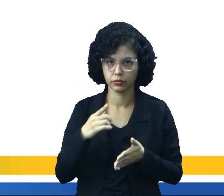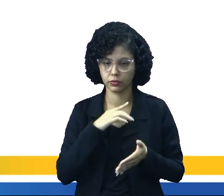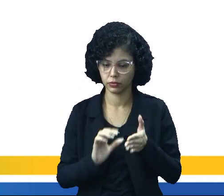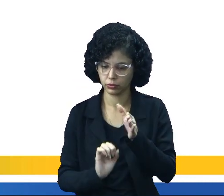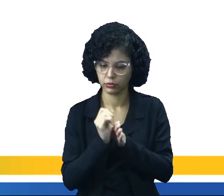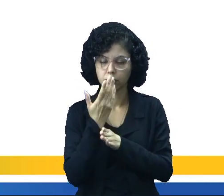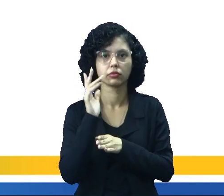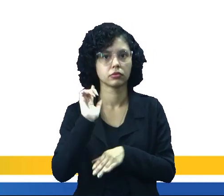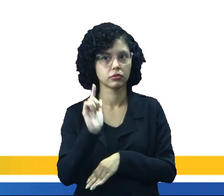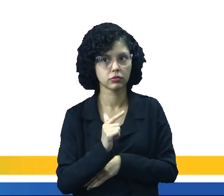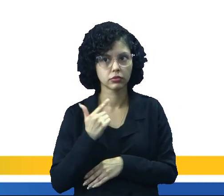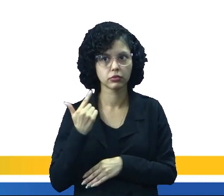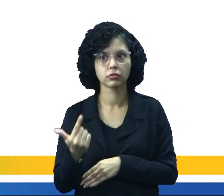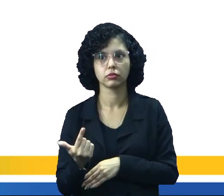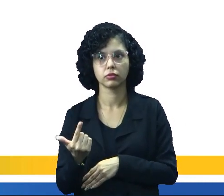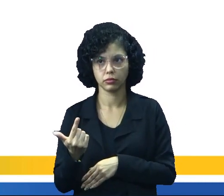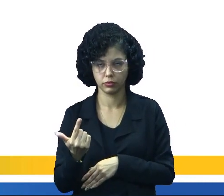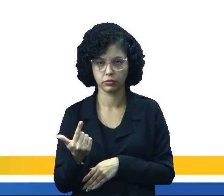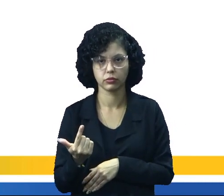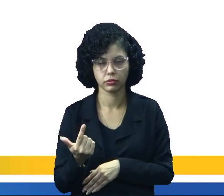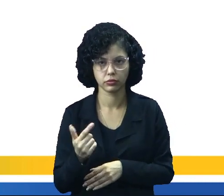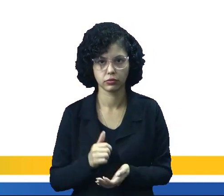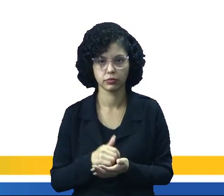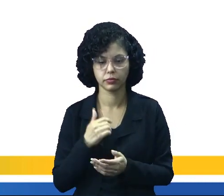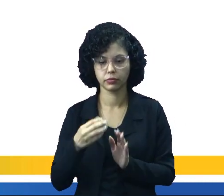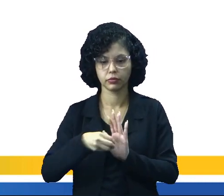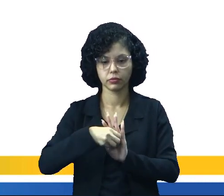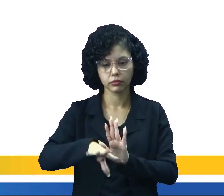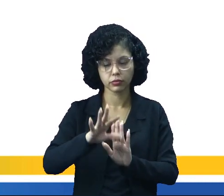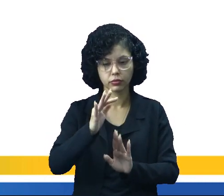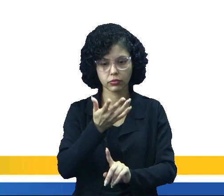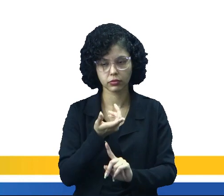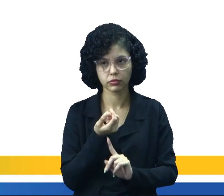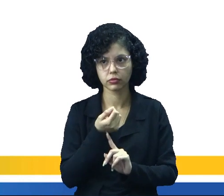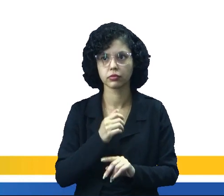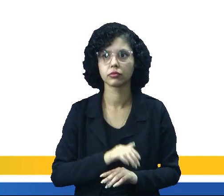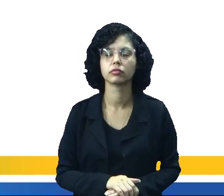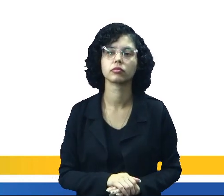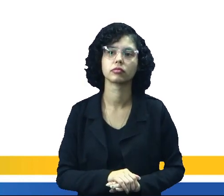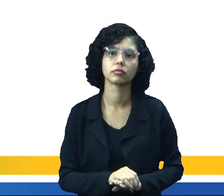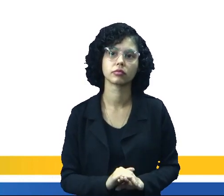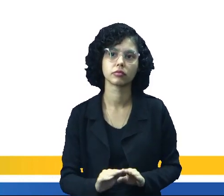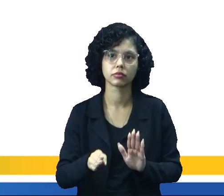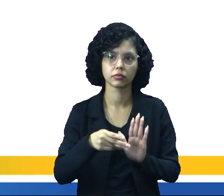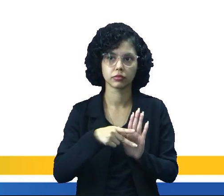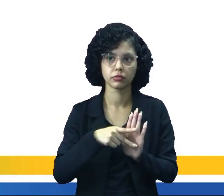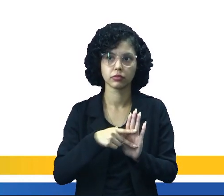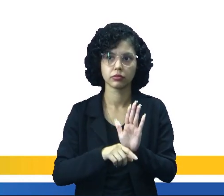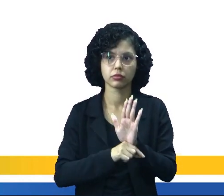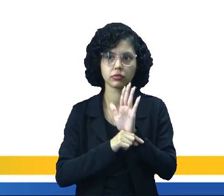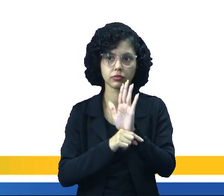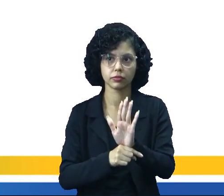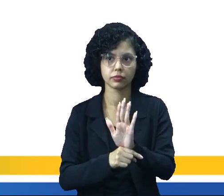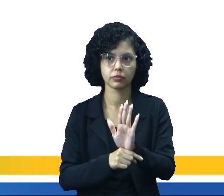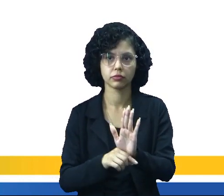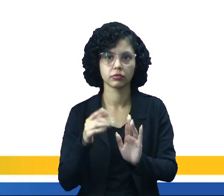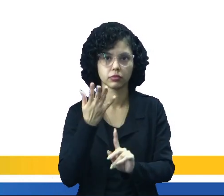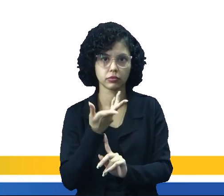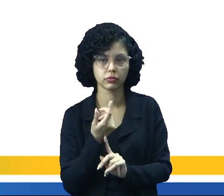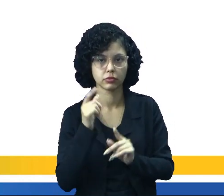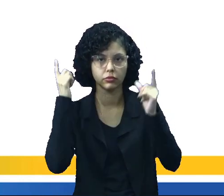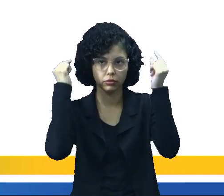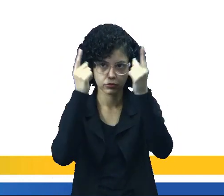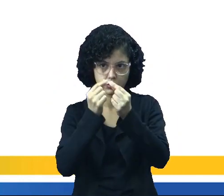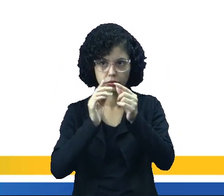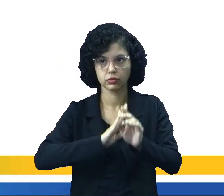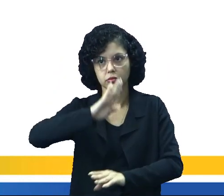criar outras formas, né, de arte. Esses moldes eram pautados no modelo da arte greco-romana, onde